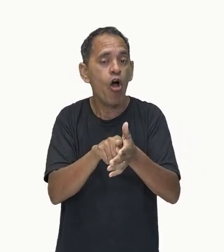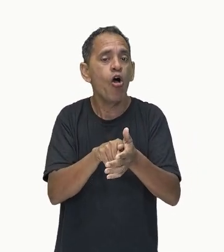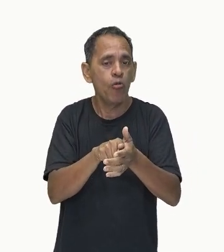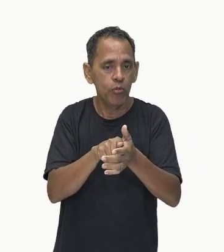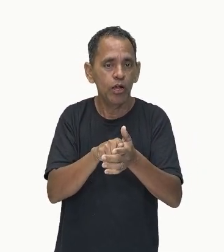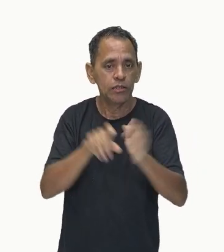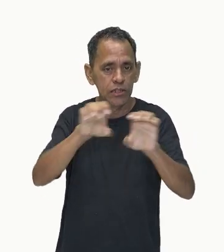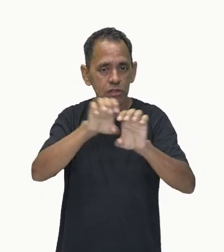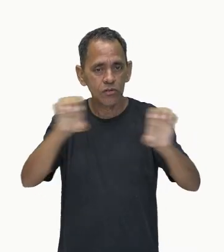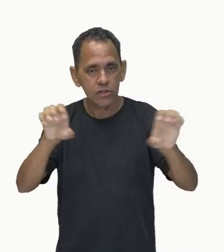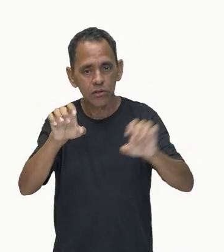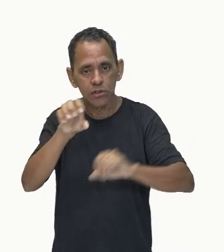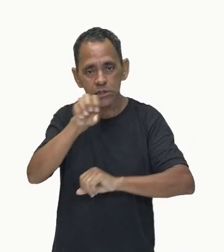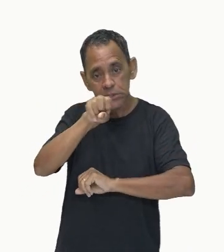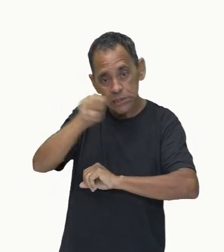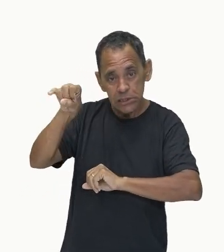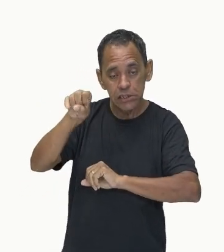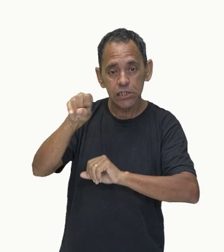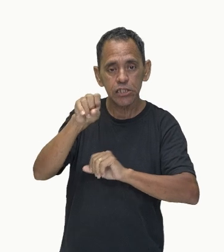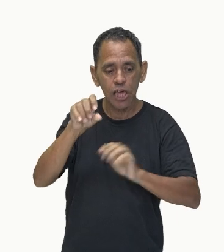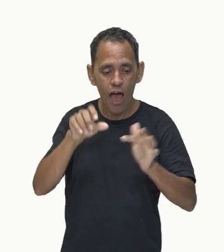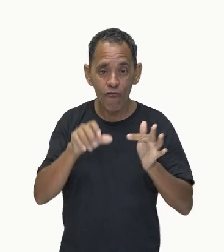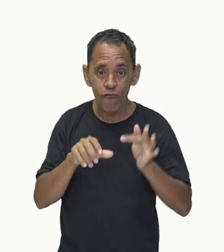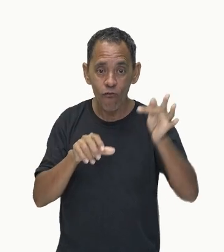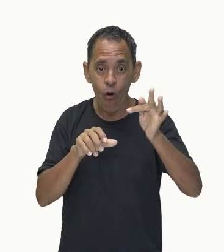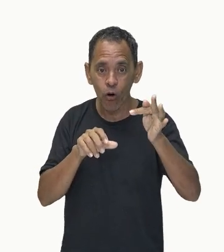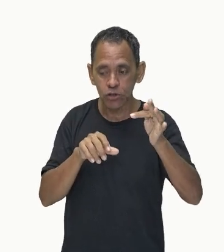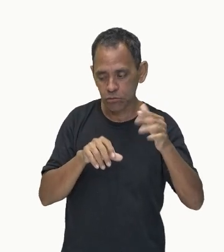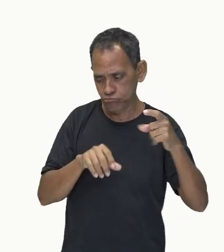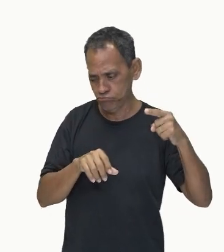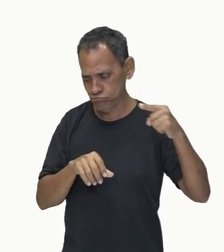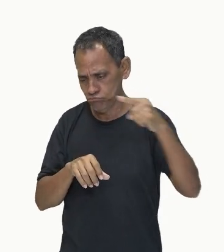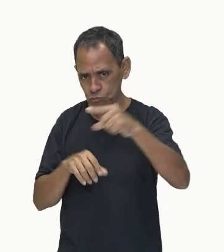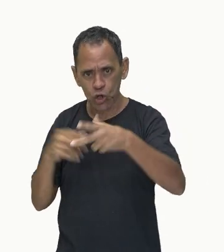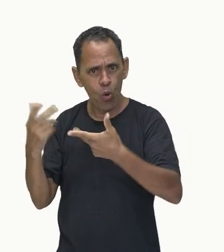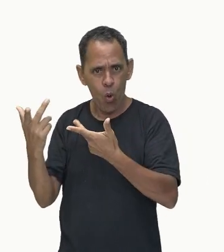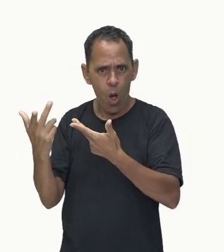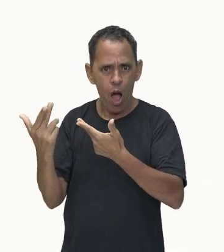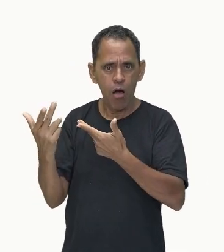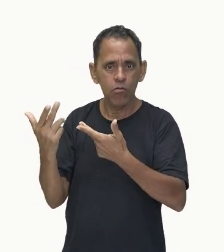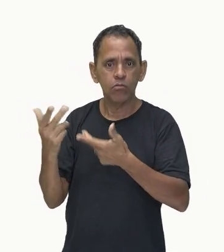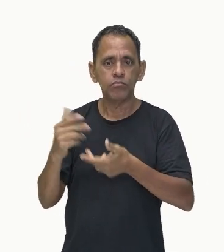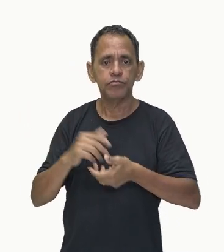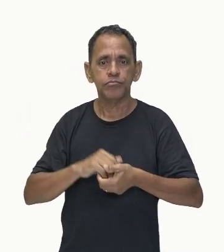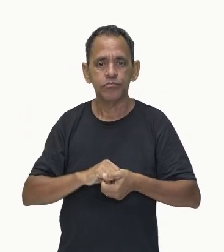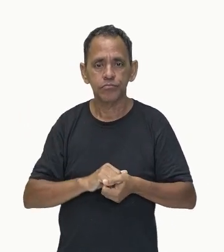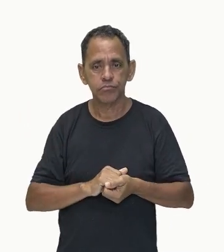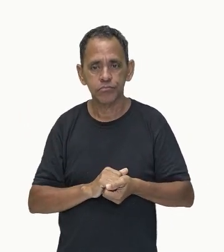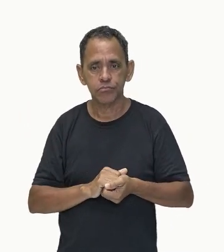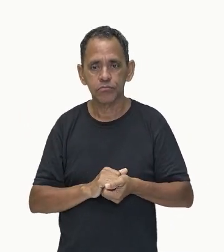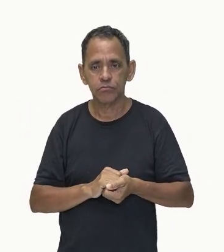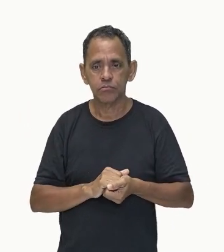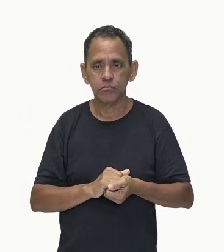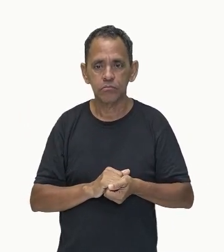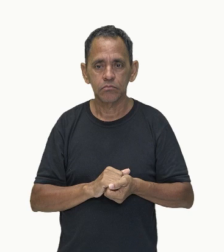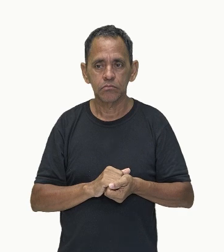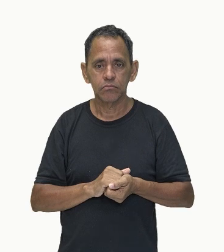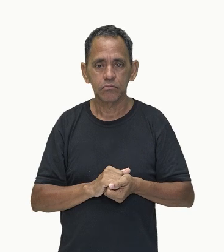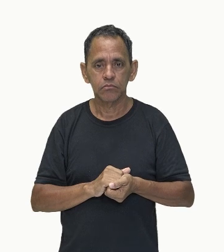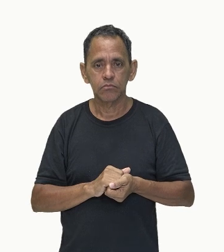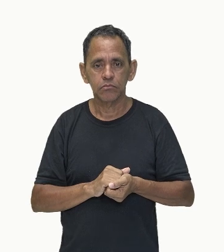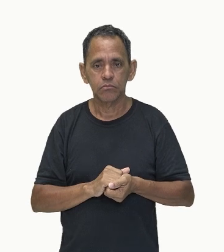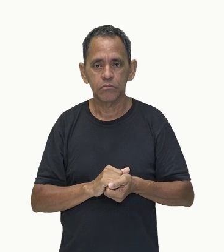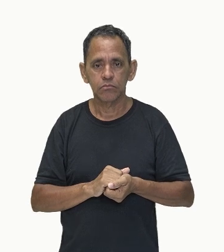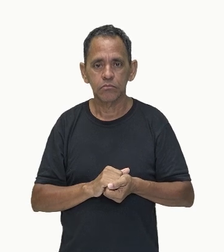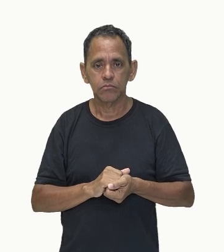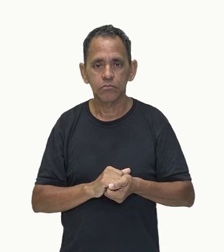força estiver na mesma direção do deslocamento, que é esse caso aí, né, porque eu estou vendo que a força é positiva e o deslocamento